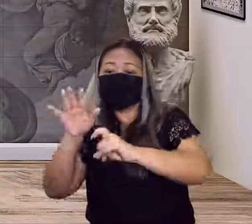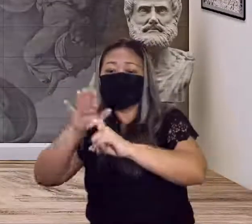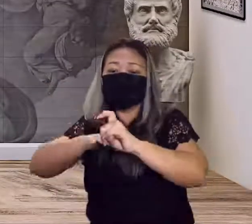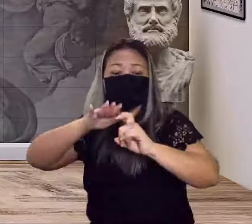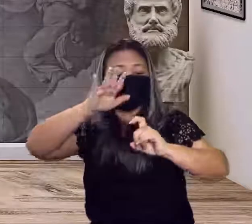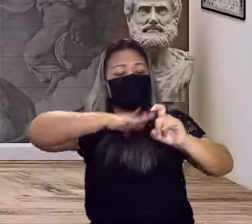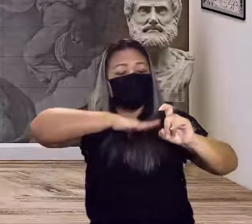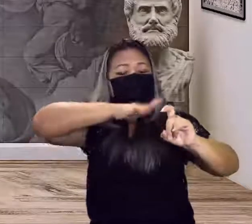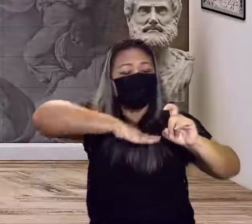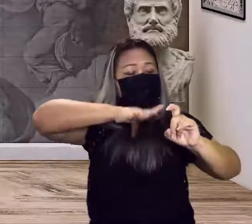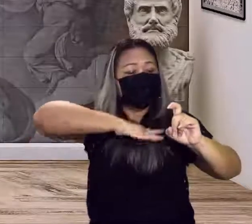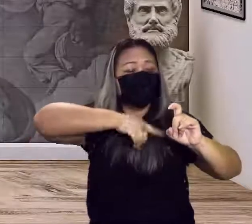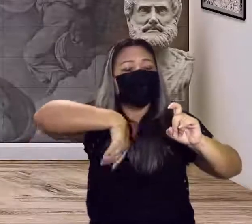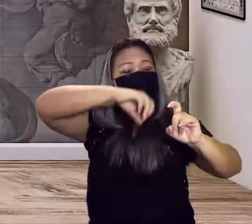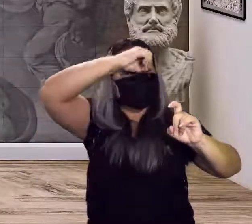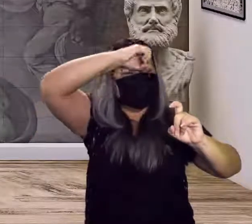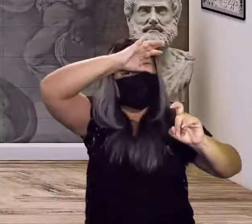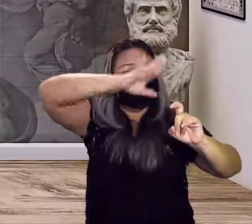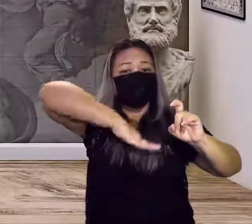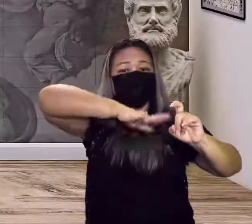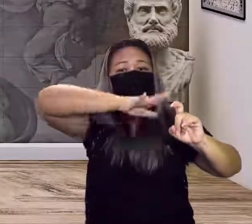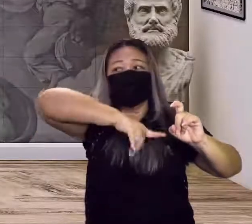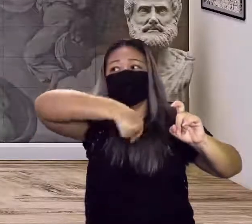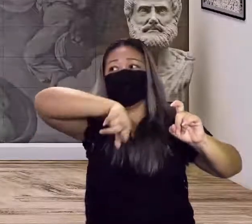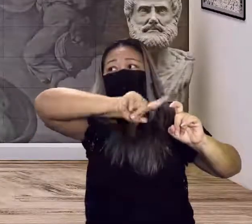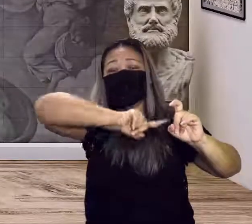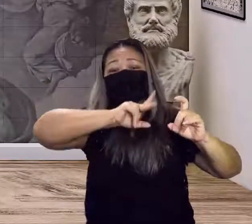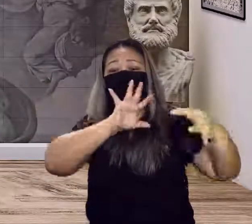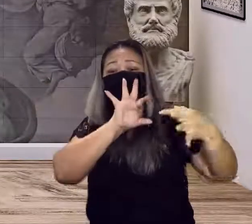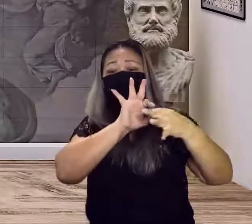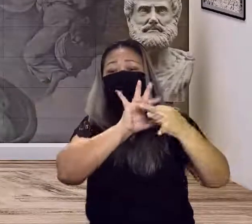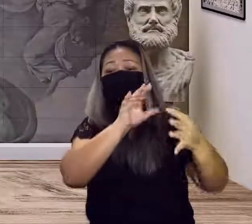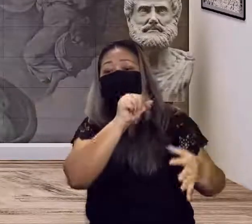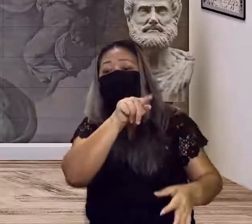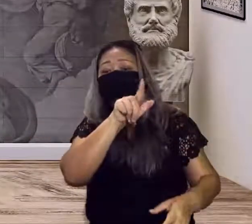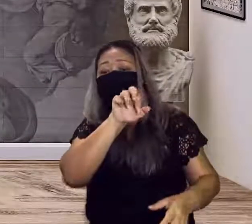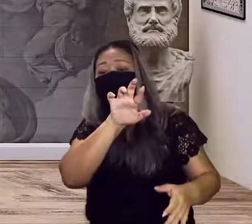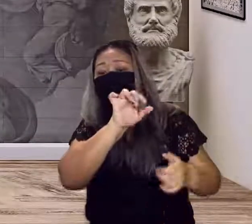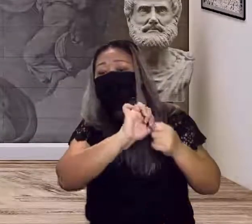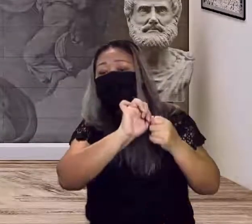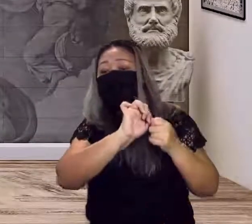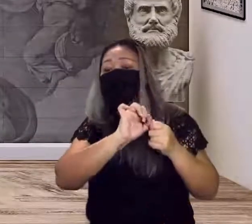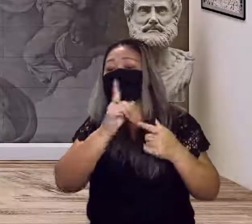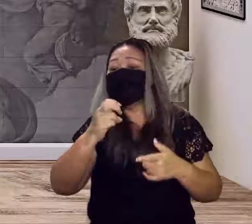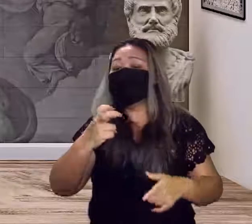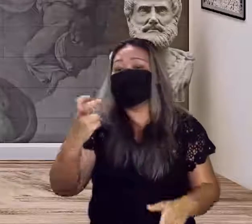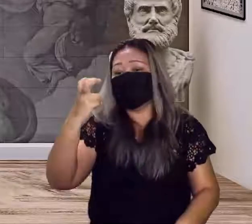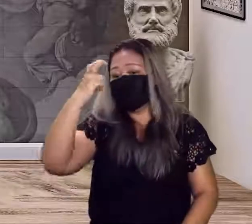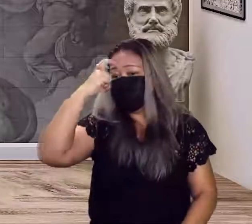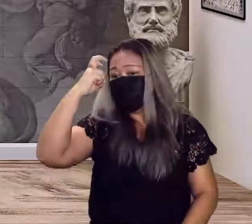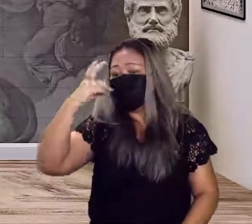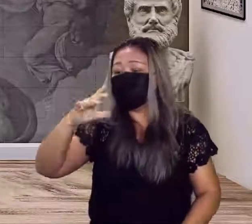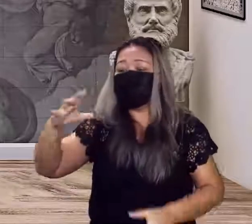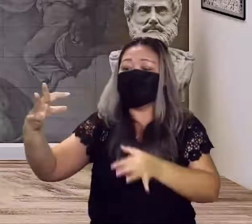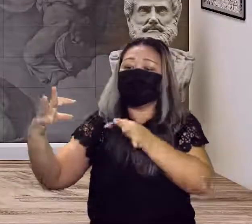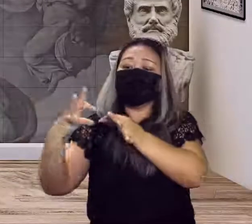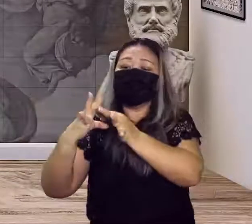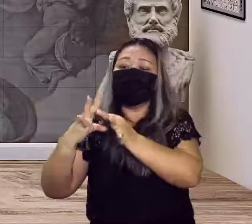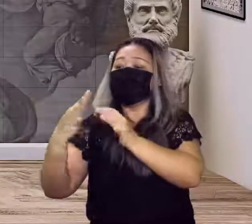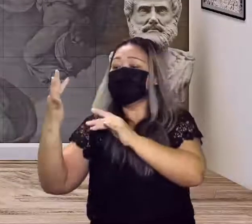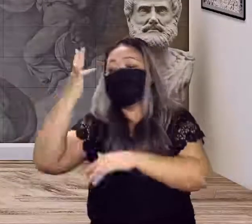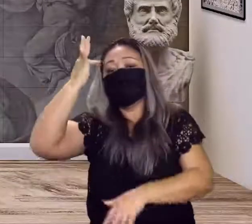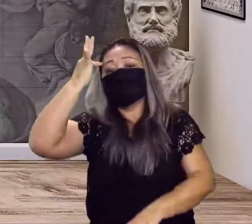mito, né? Pode dizer que é ignorante no sentido de analogia. O sábio, o sábio montado